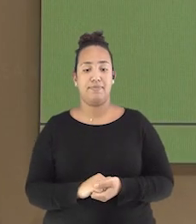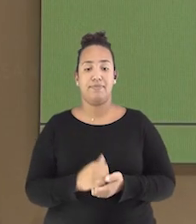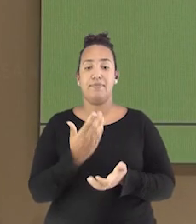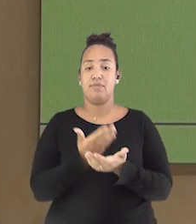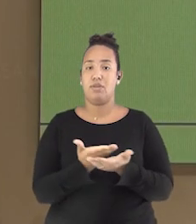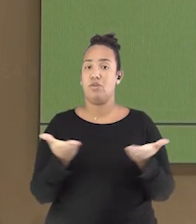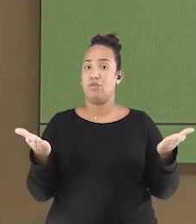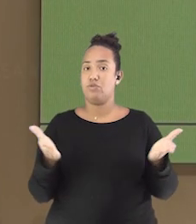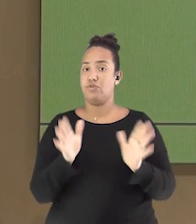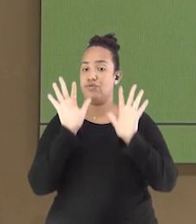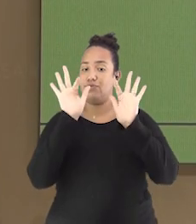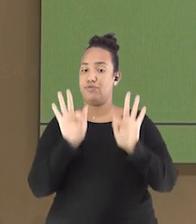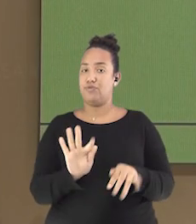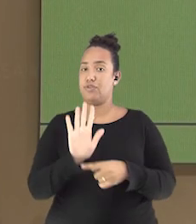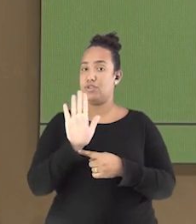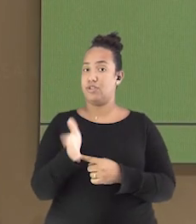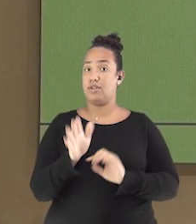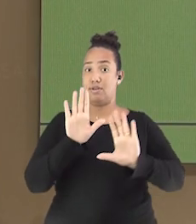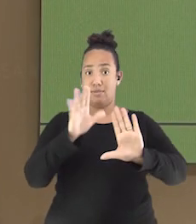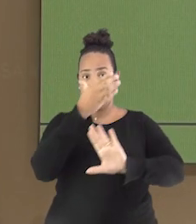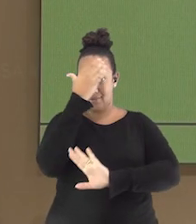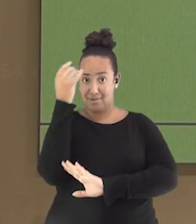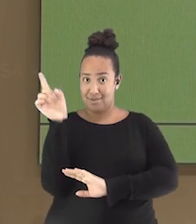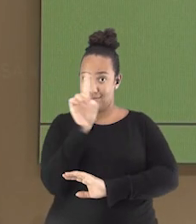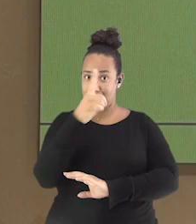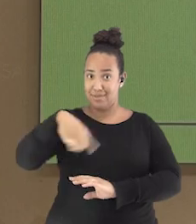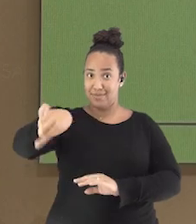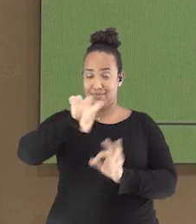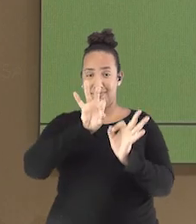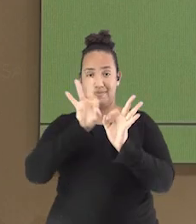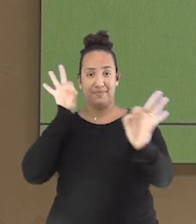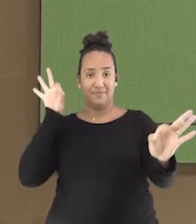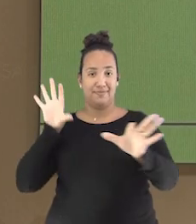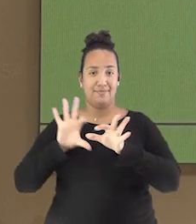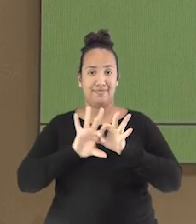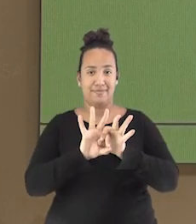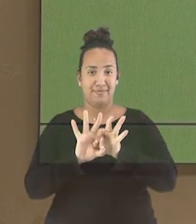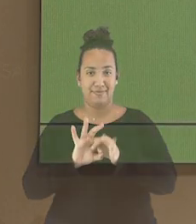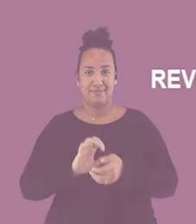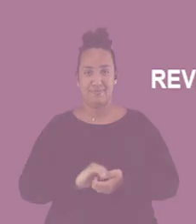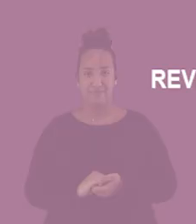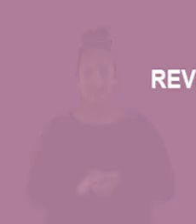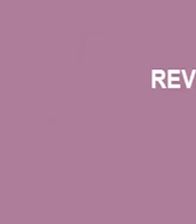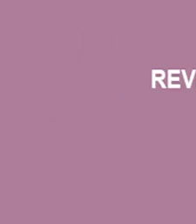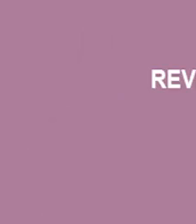chegou ao fim, mas não se esqueçam, mesmo distantes, estamos juntos!